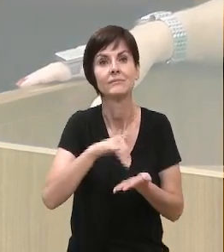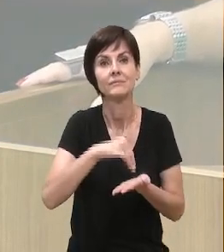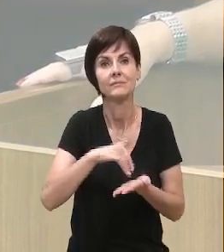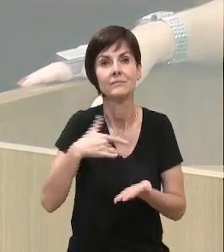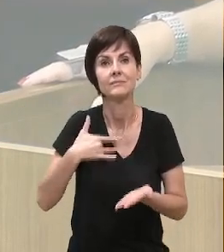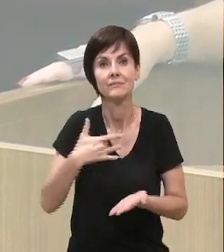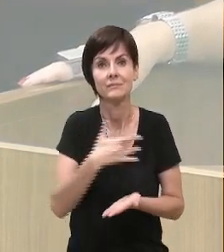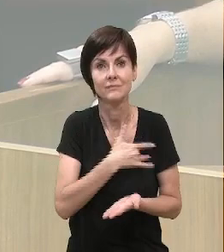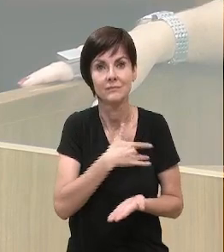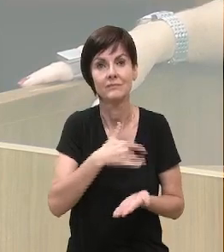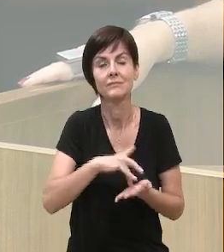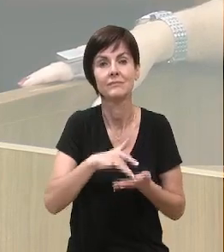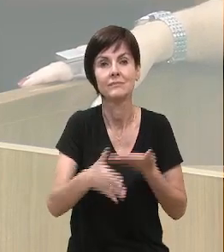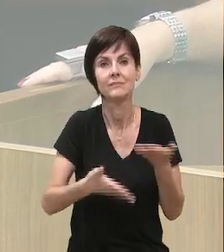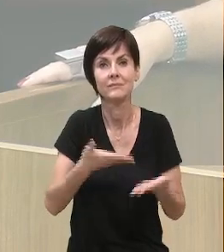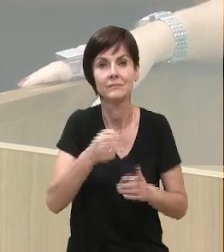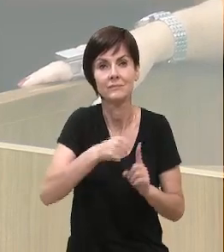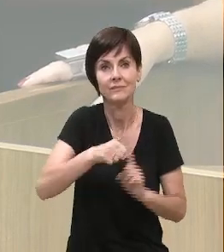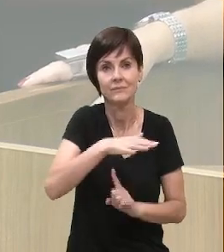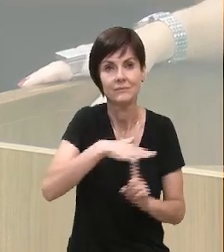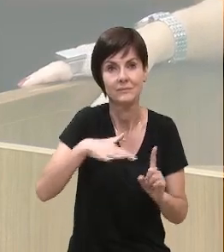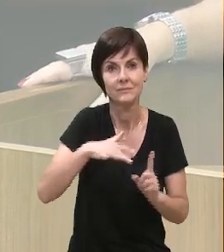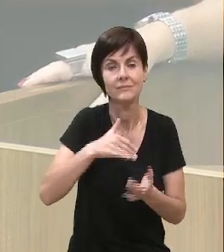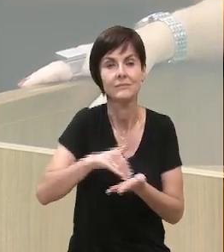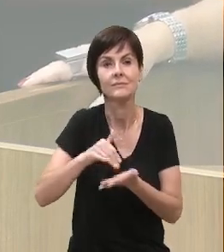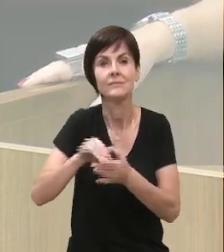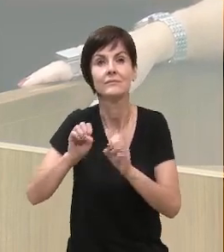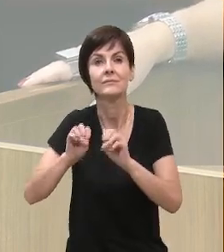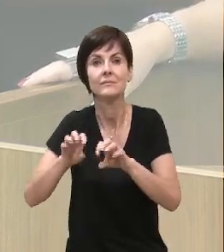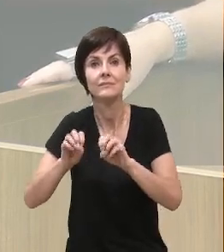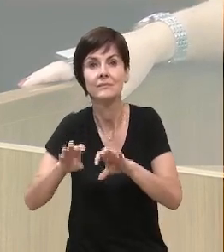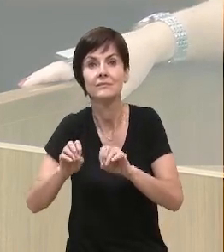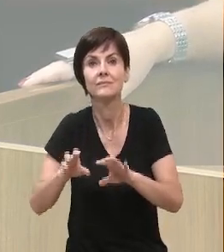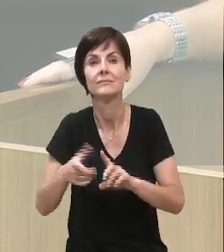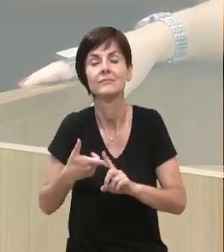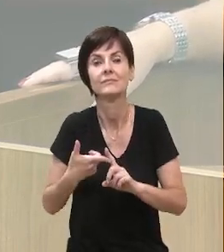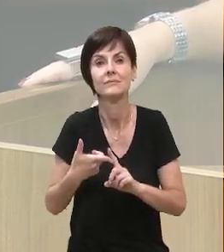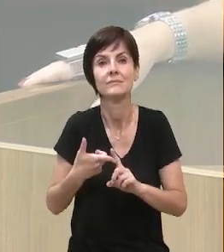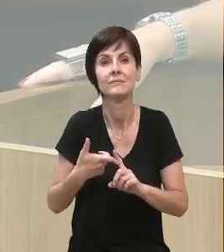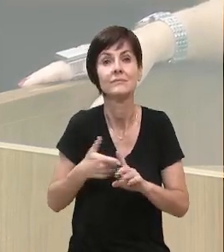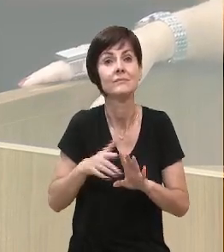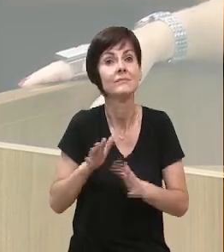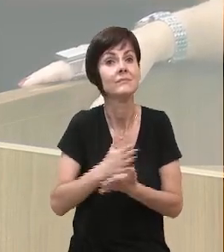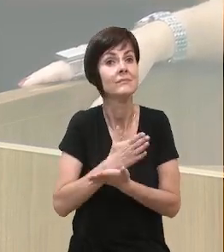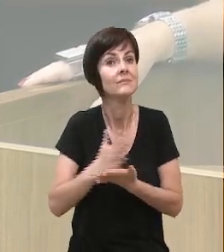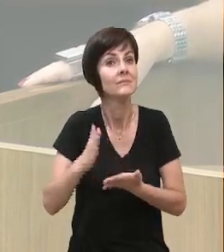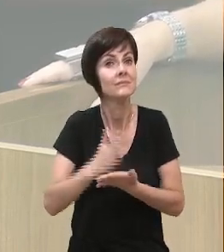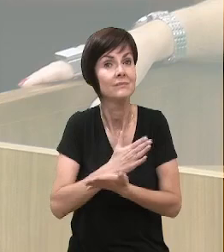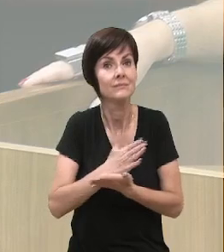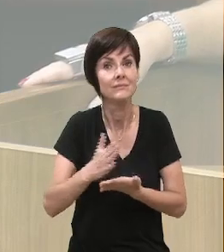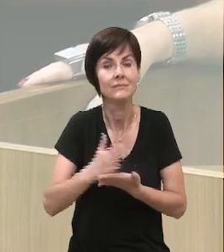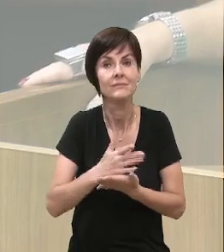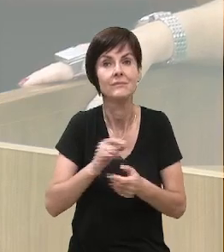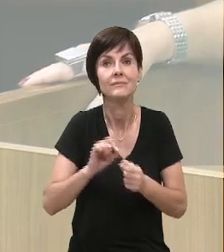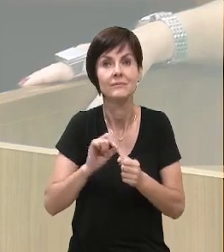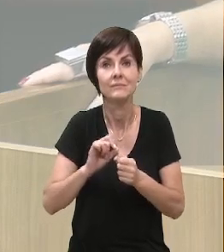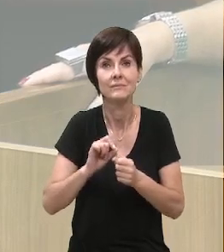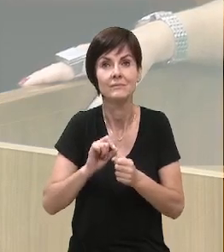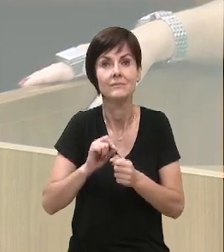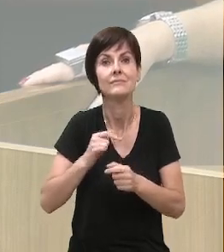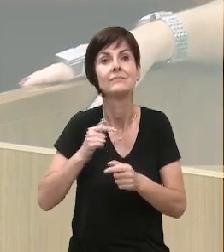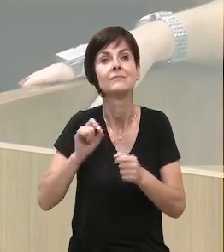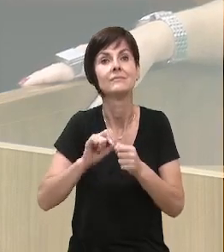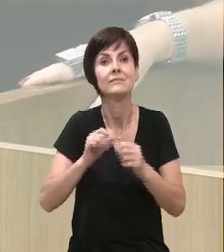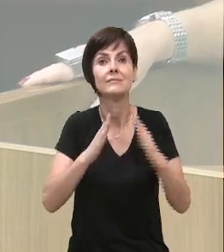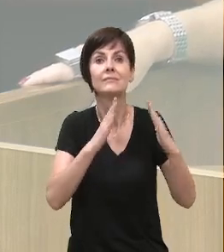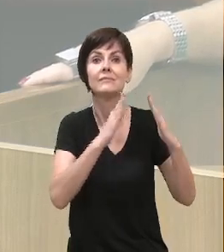na Secretaria de Assistência, na Secretaria de Educação, muitas vezes naquilo que reproduz aquele trabalho que